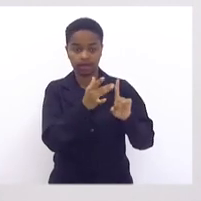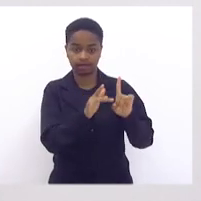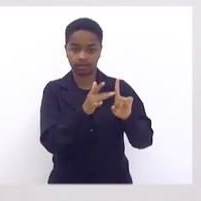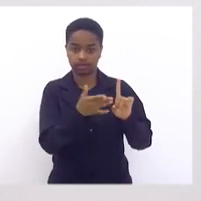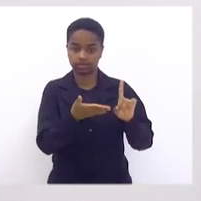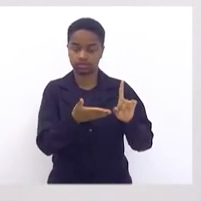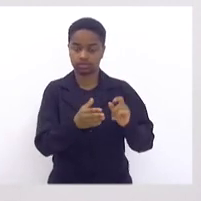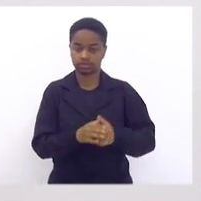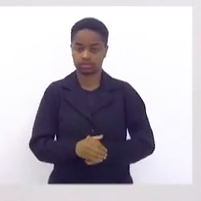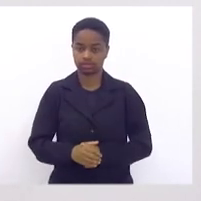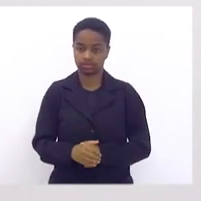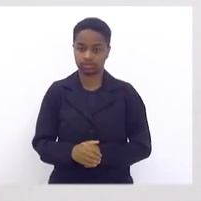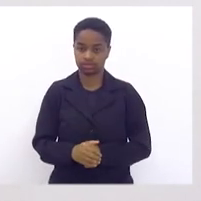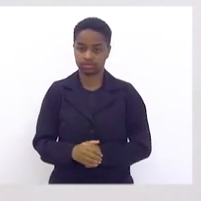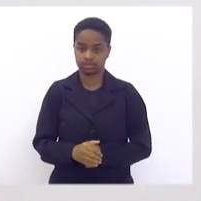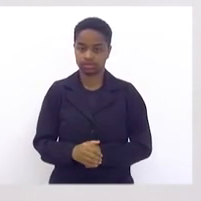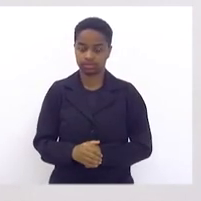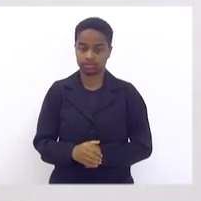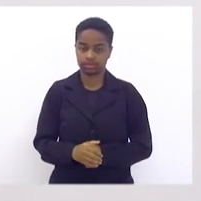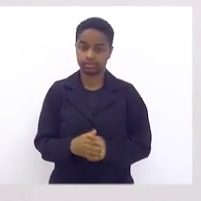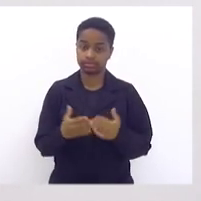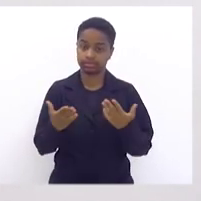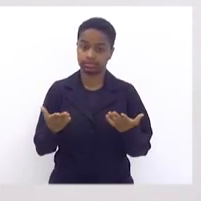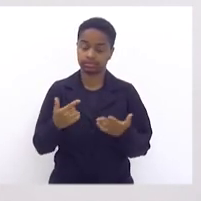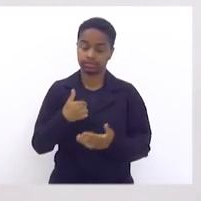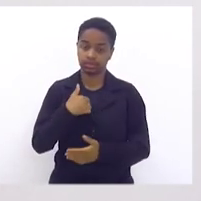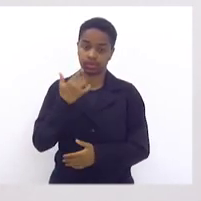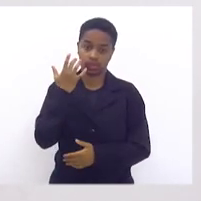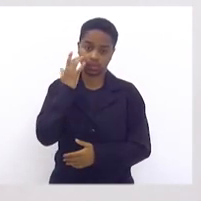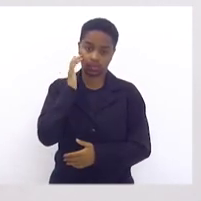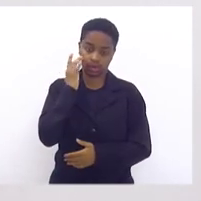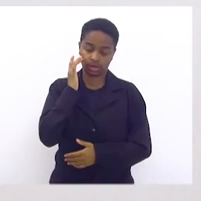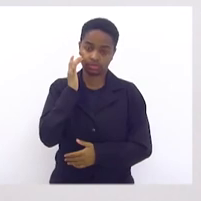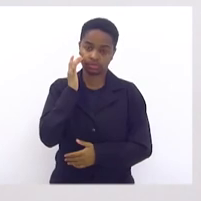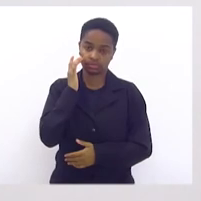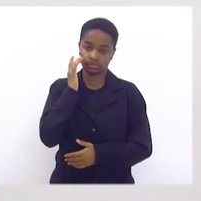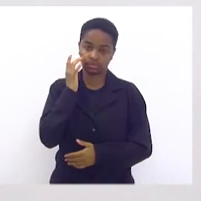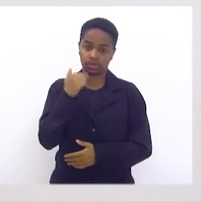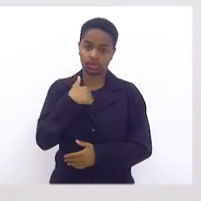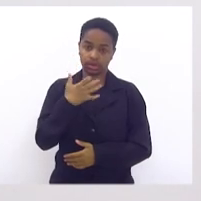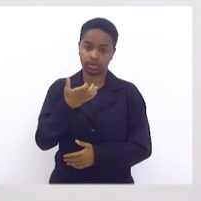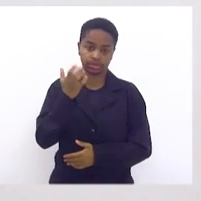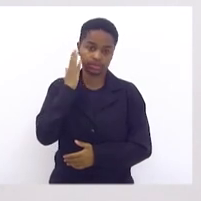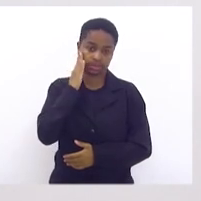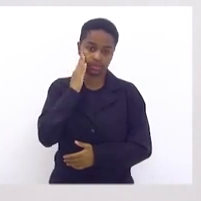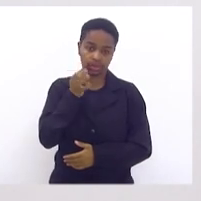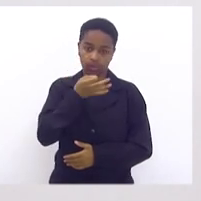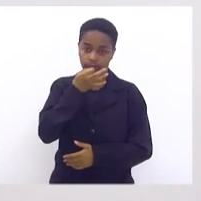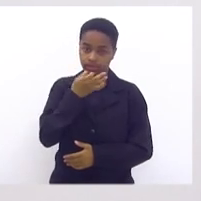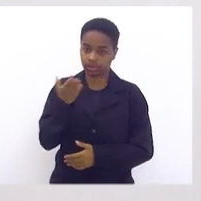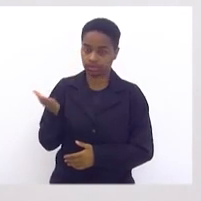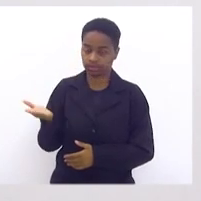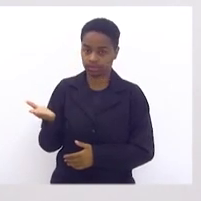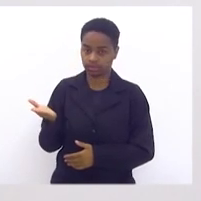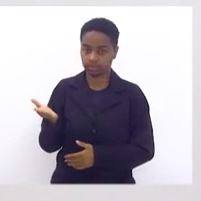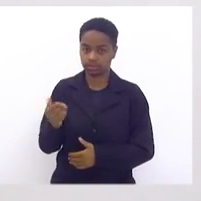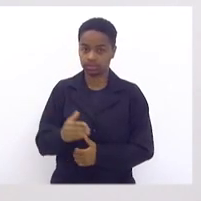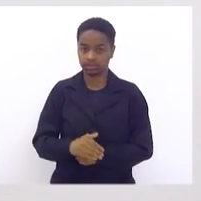Né? Então, eu acho que eu queria ouvir da nossa desembargadora